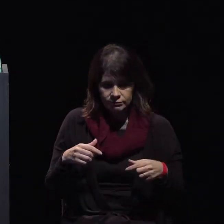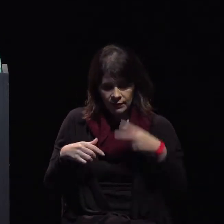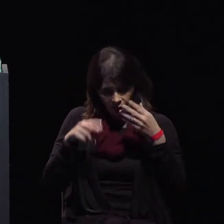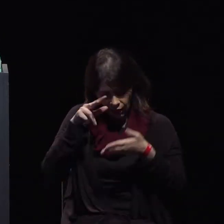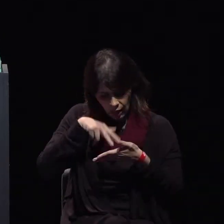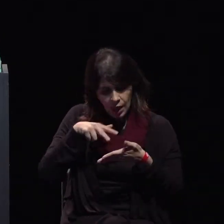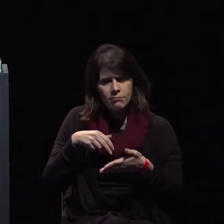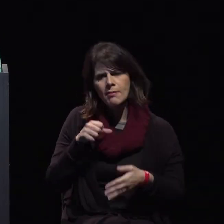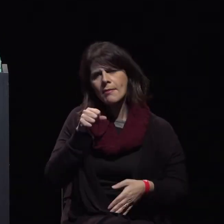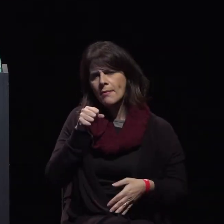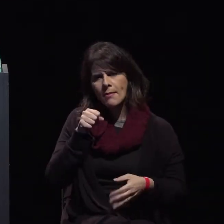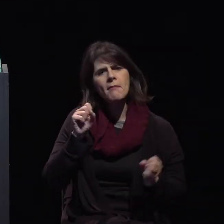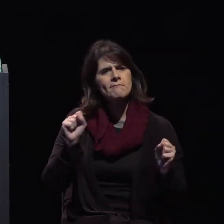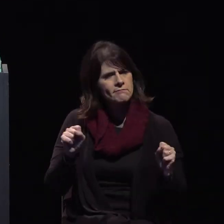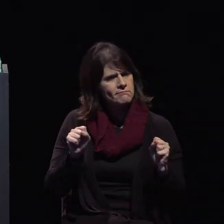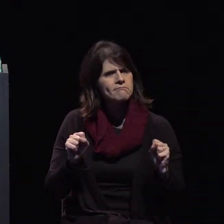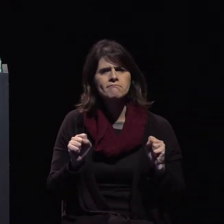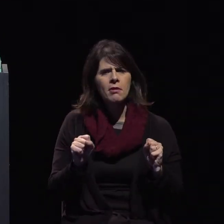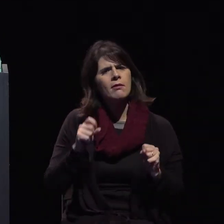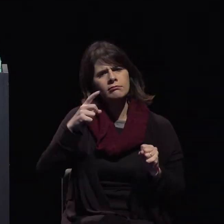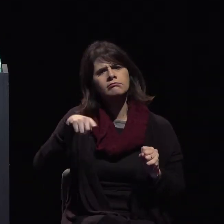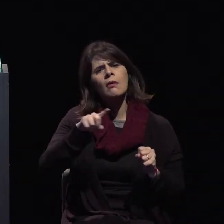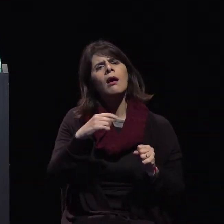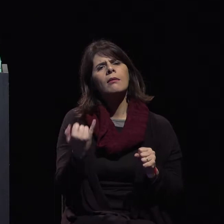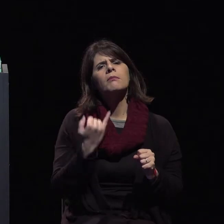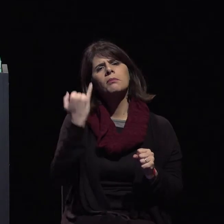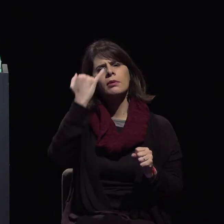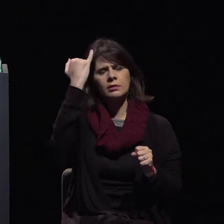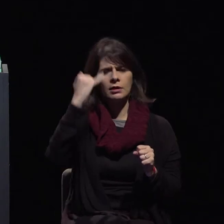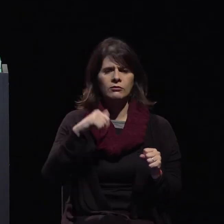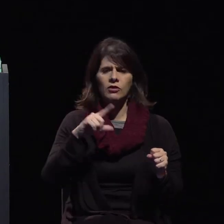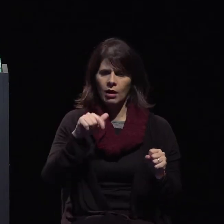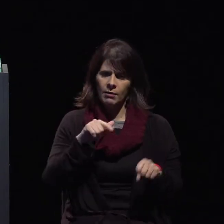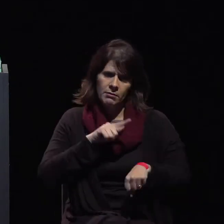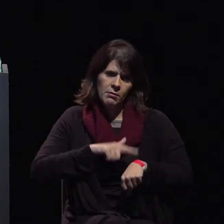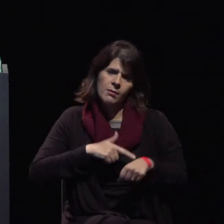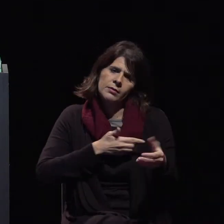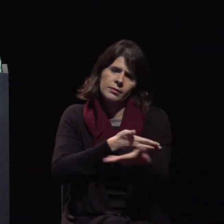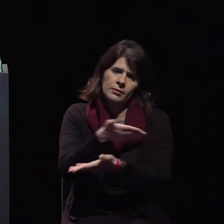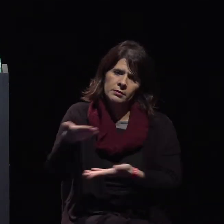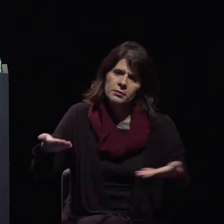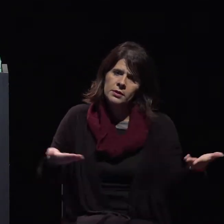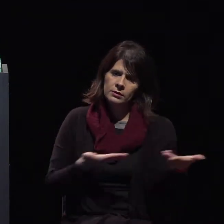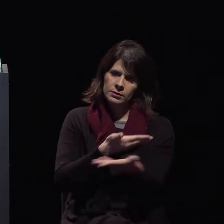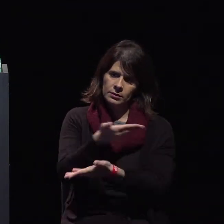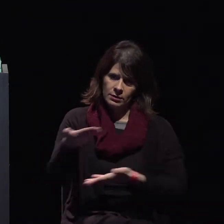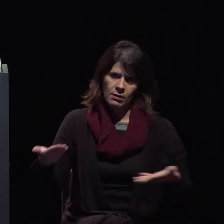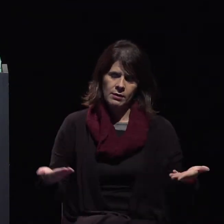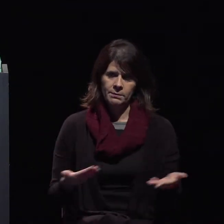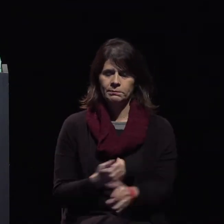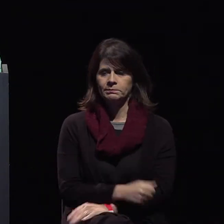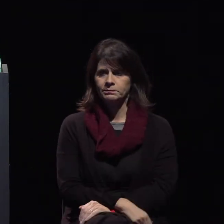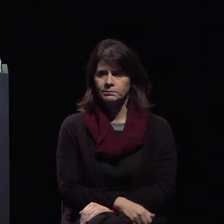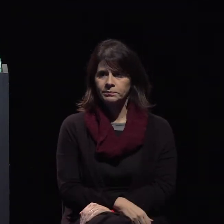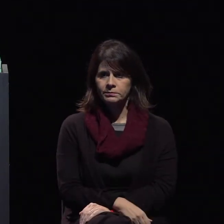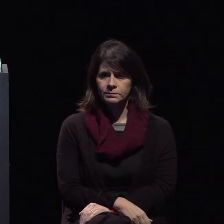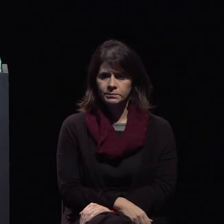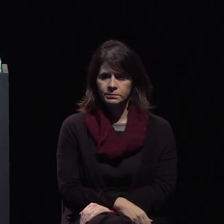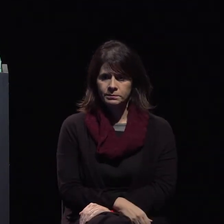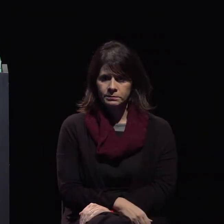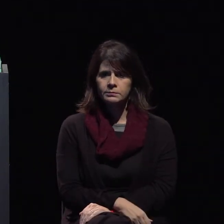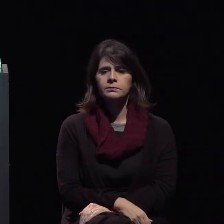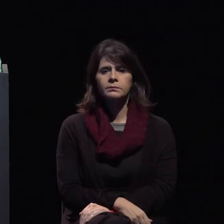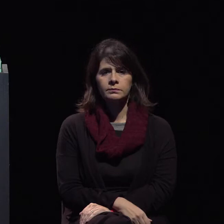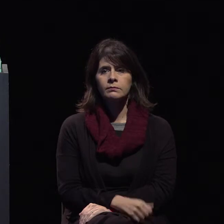bastante importante. A gente troca, efetivamente, quando vocês se colocam no debate. A gente